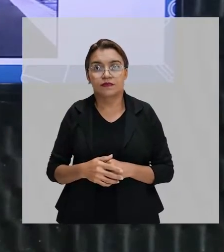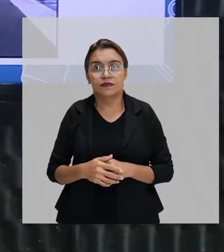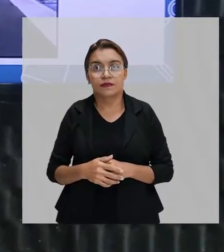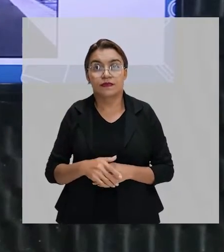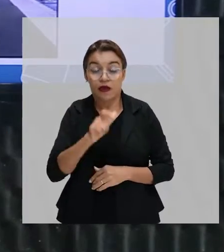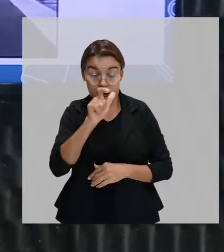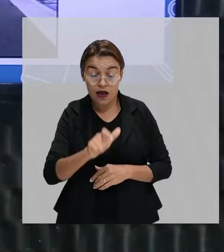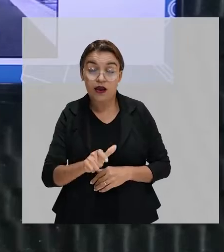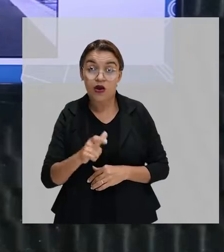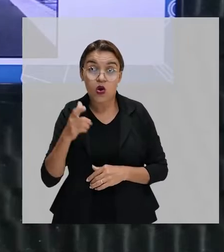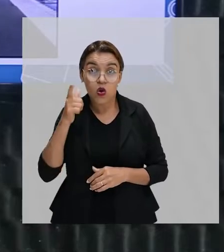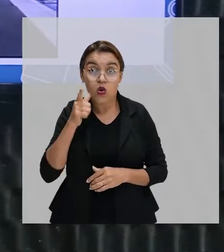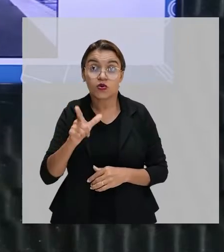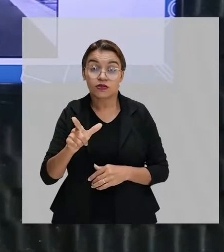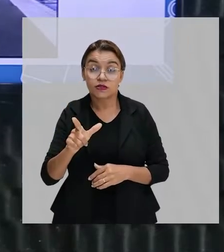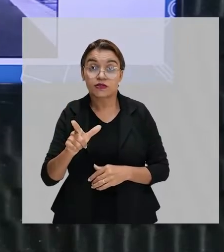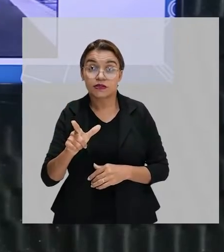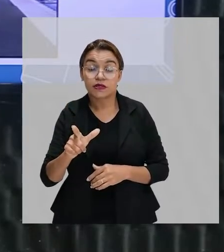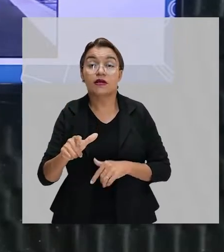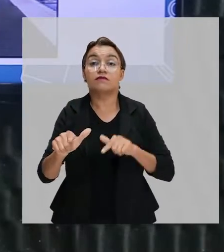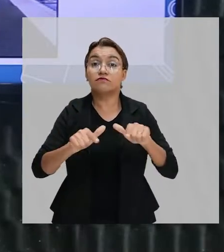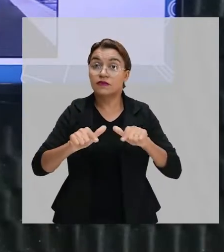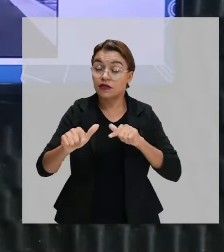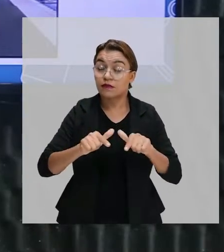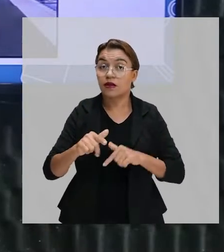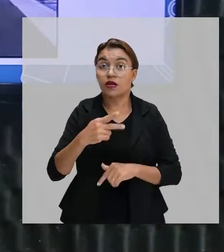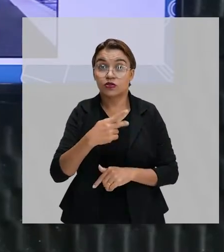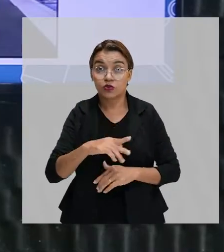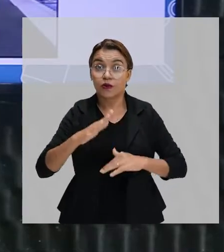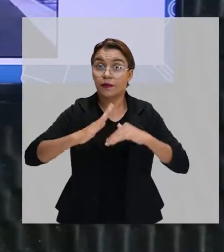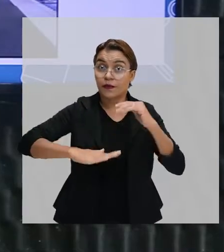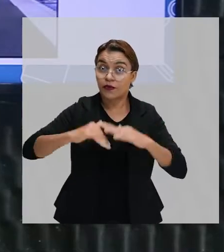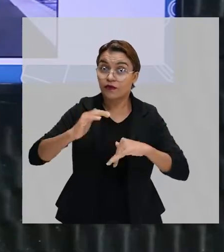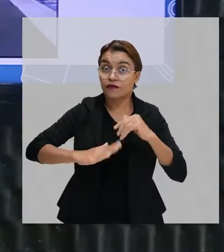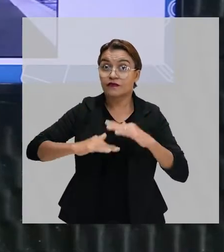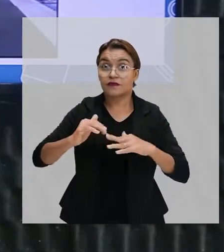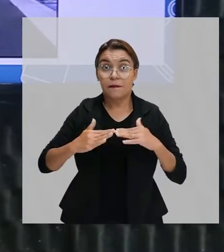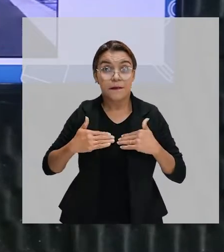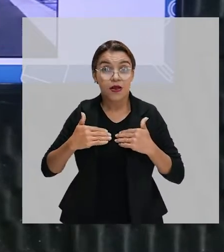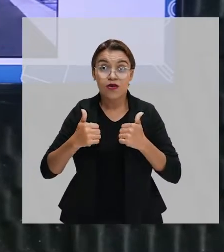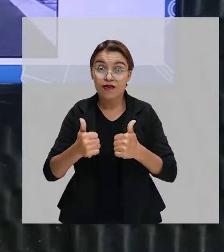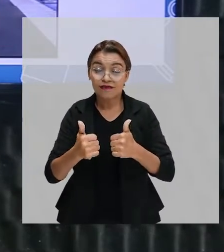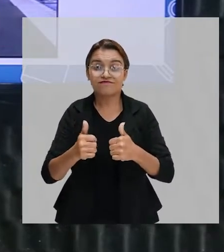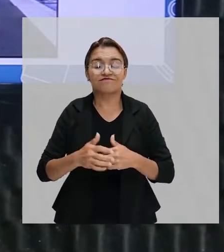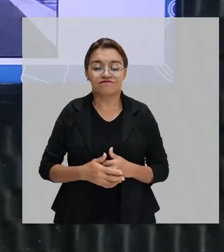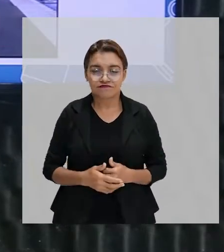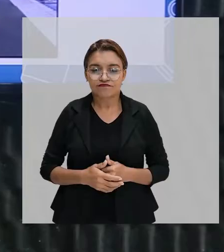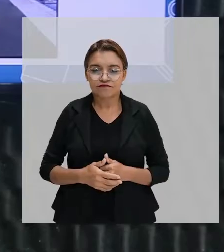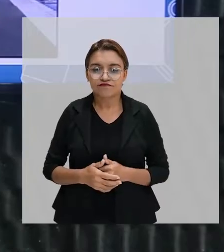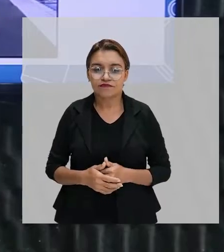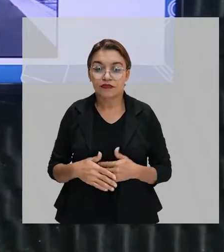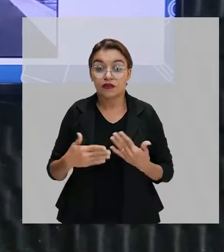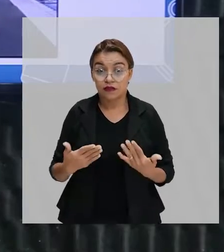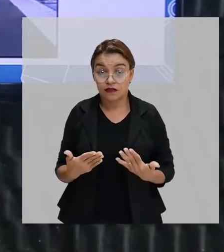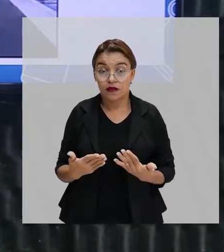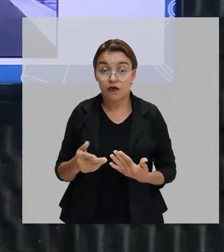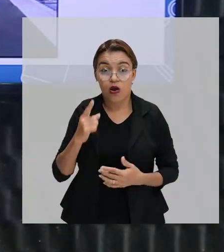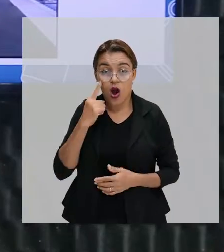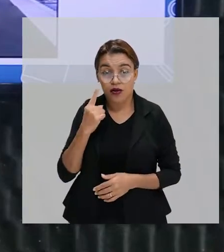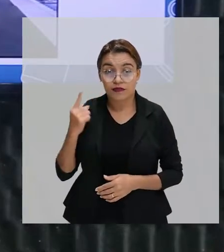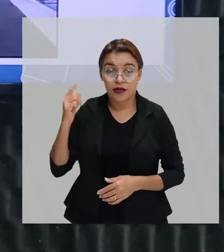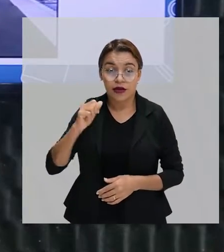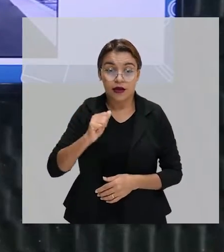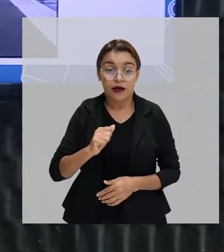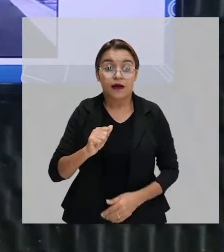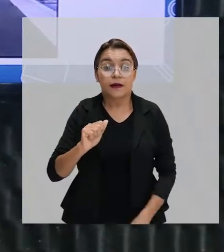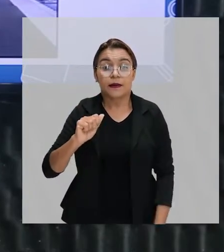possa elaborar a sua Executar a sua profissão da melhor forma possível então a aptidão física que eu falo